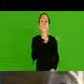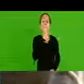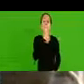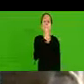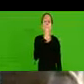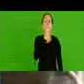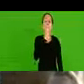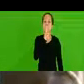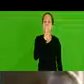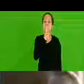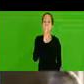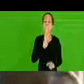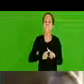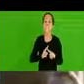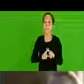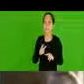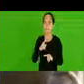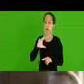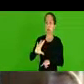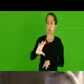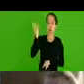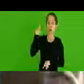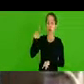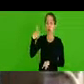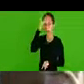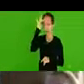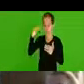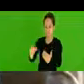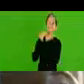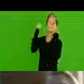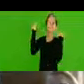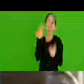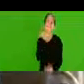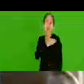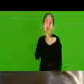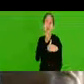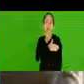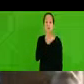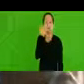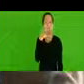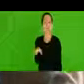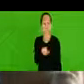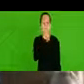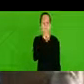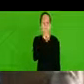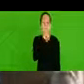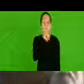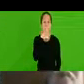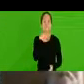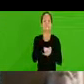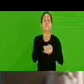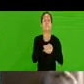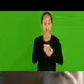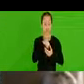se silenciavam diante de práticas de discriminação ou reagiam diante de práticas de discriminação que elas viviam o tempo